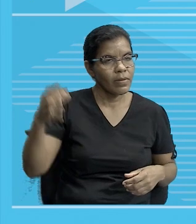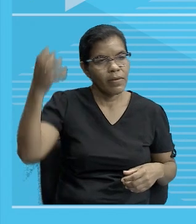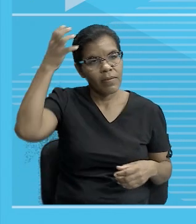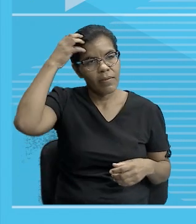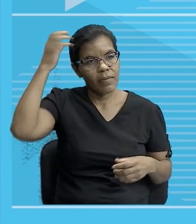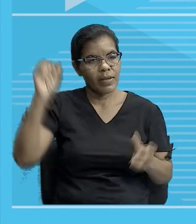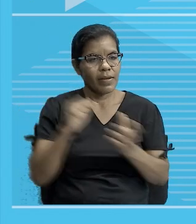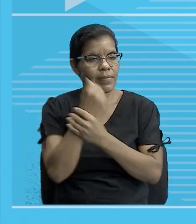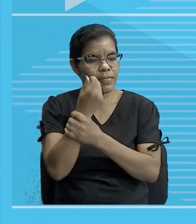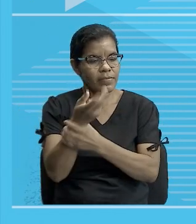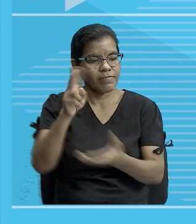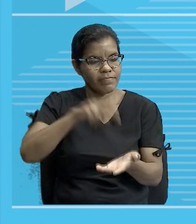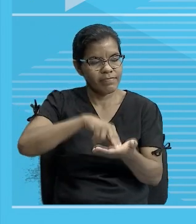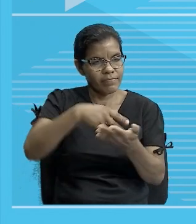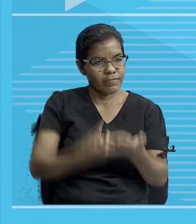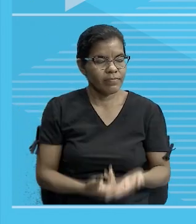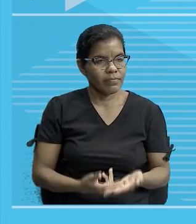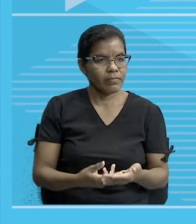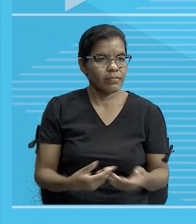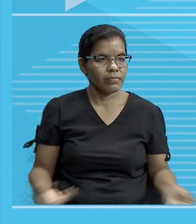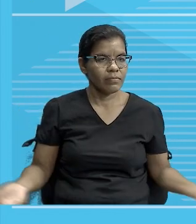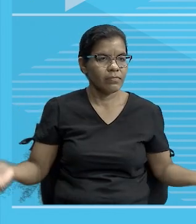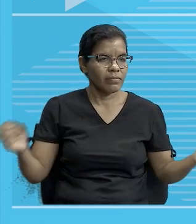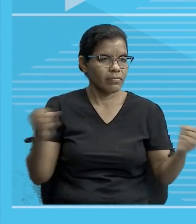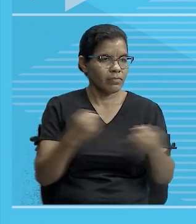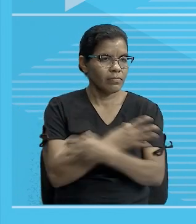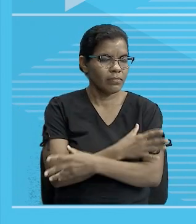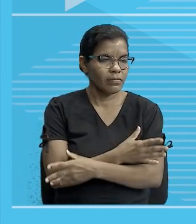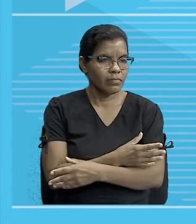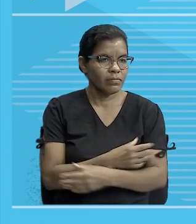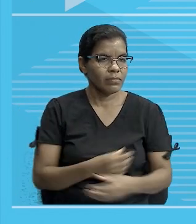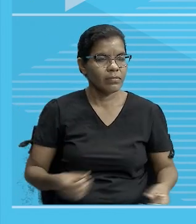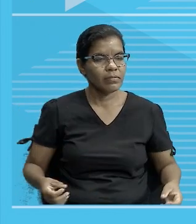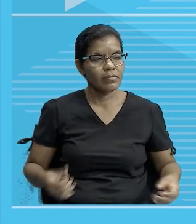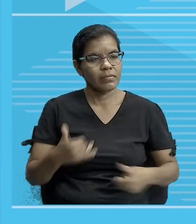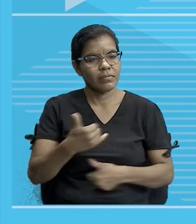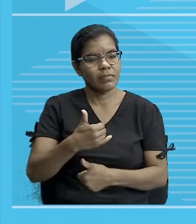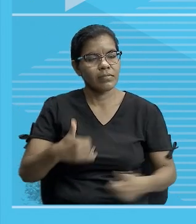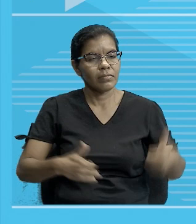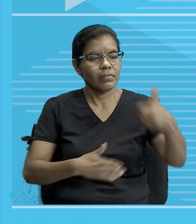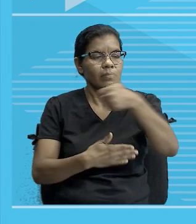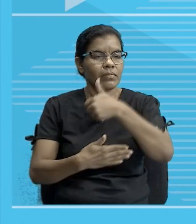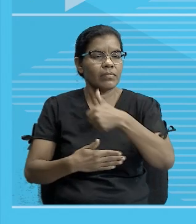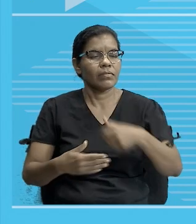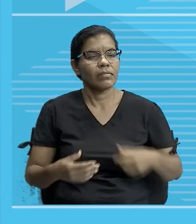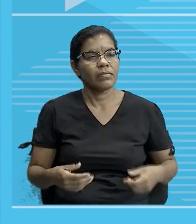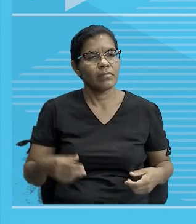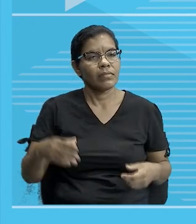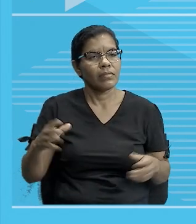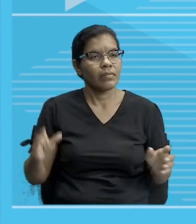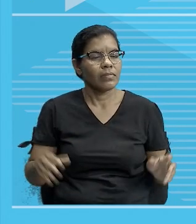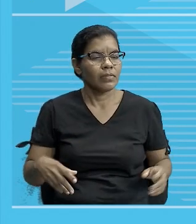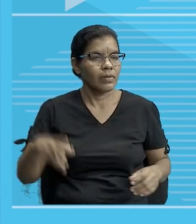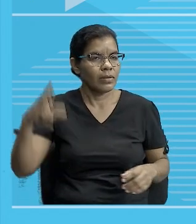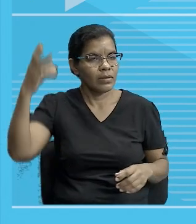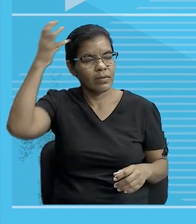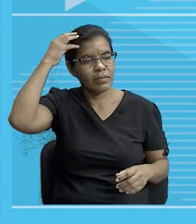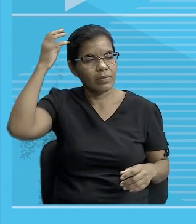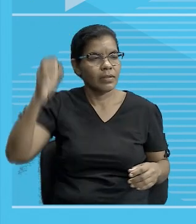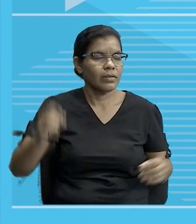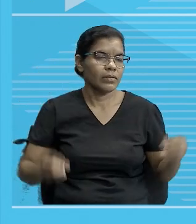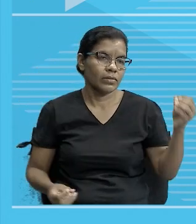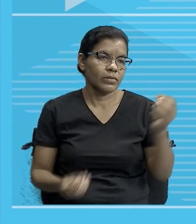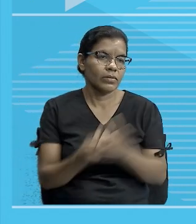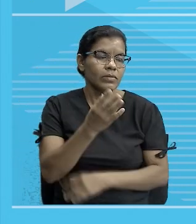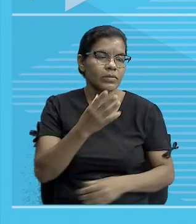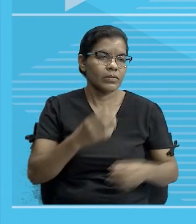absolutista caiu, acabaram os privilégios da nobreza e do clero. Surgiu a ideia